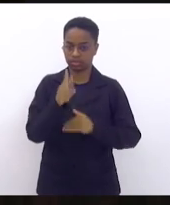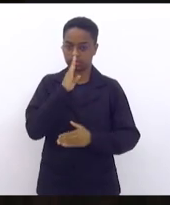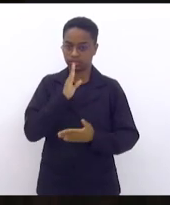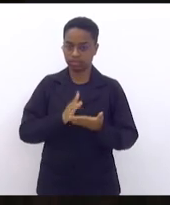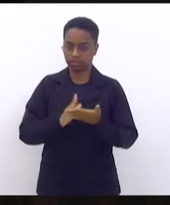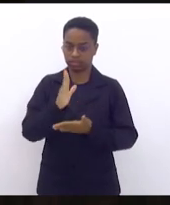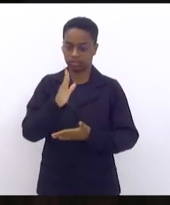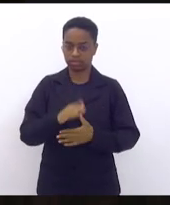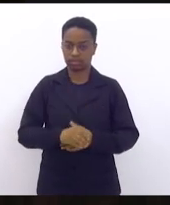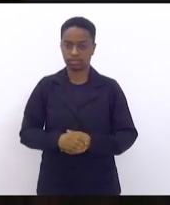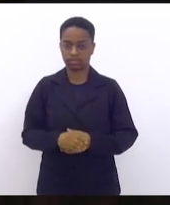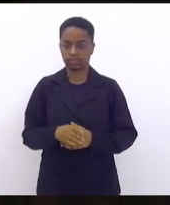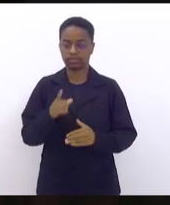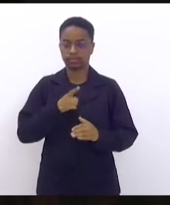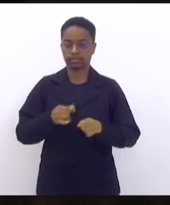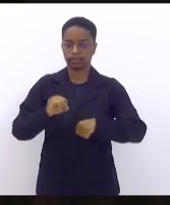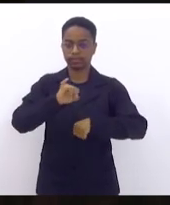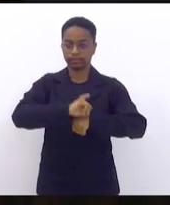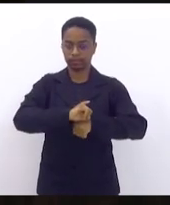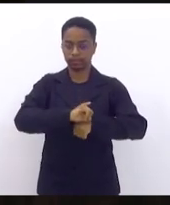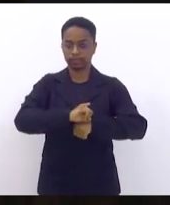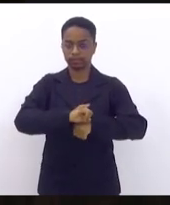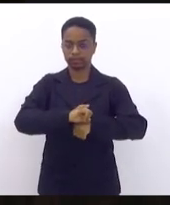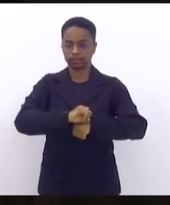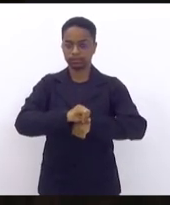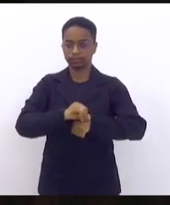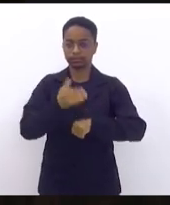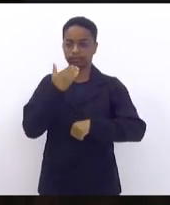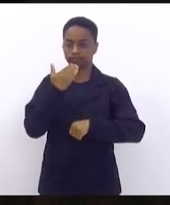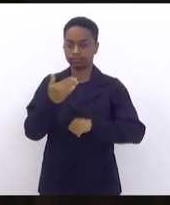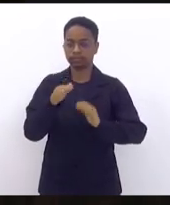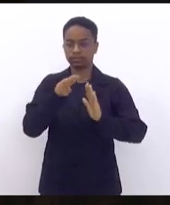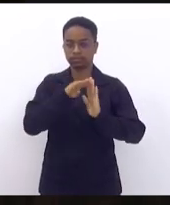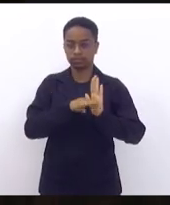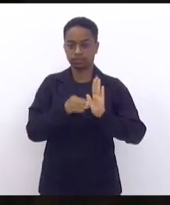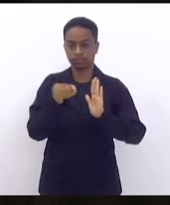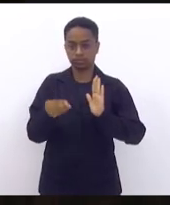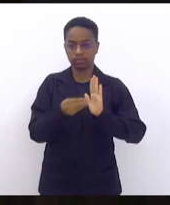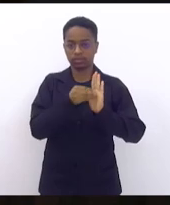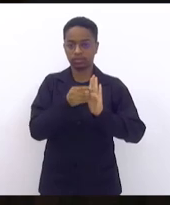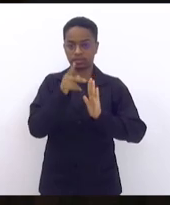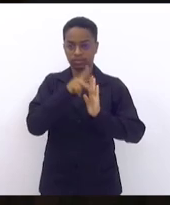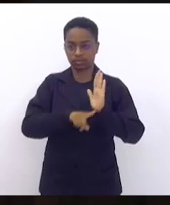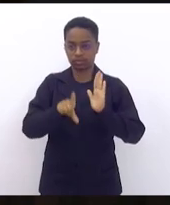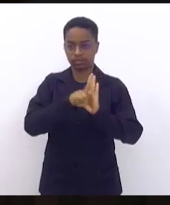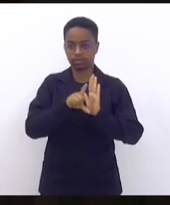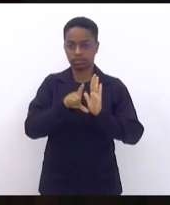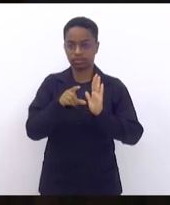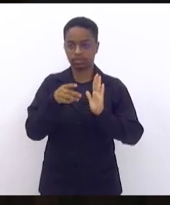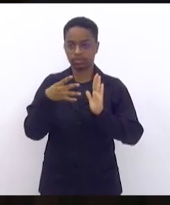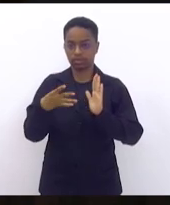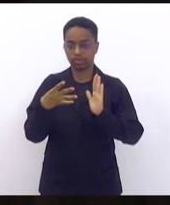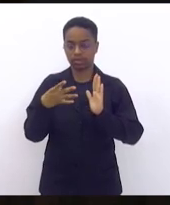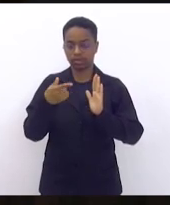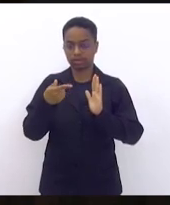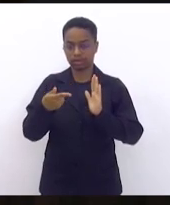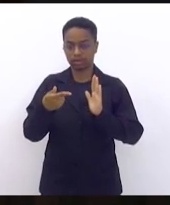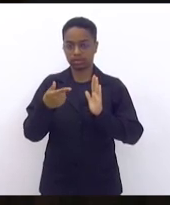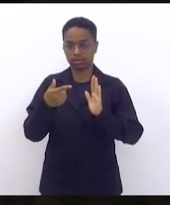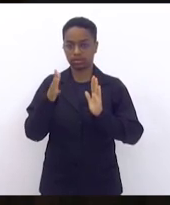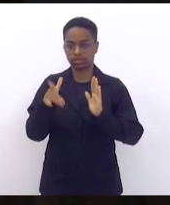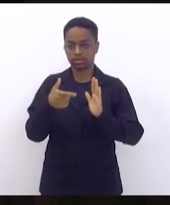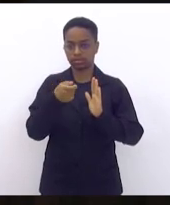estão, aprovado. Há sobre a mesa, requerimento de inclusão na ordem do dia do projeto 447 de